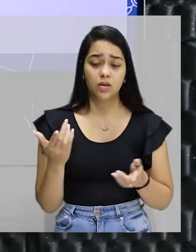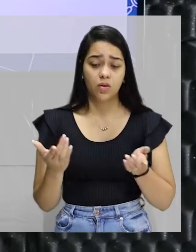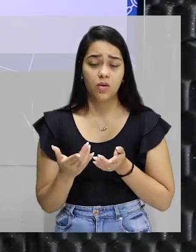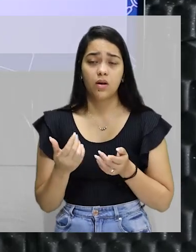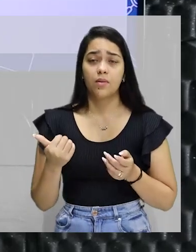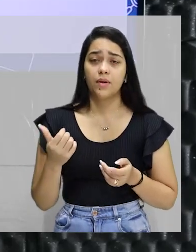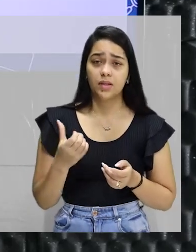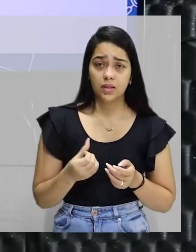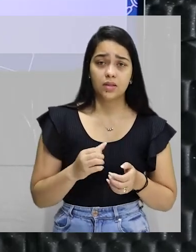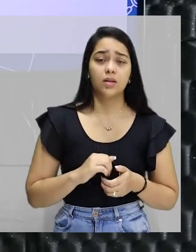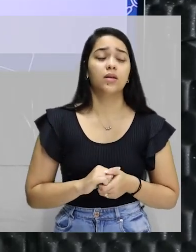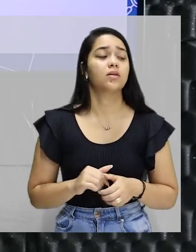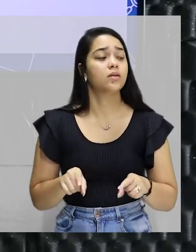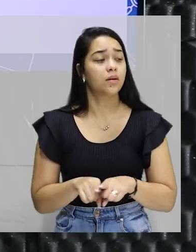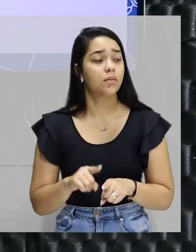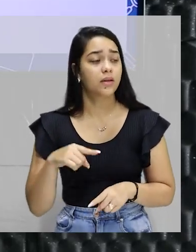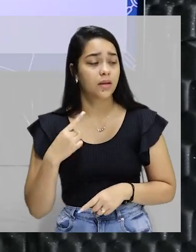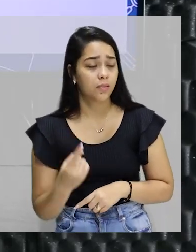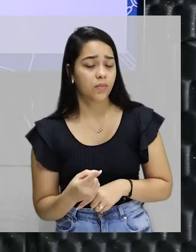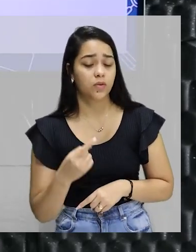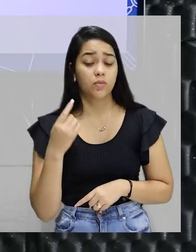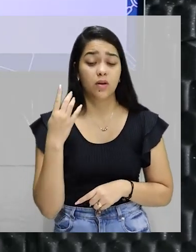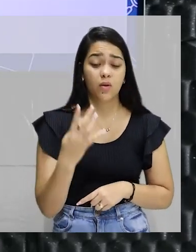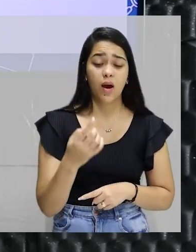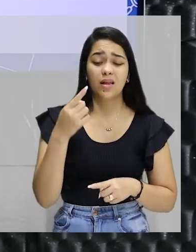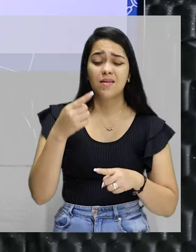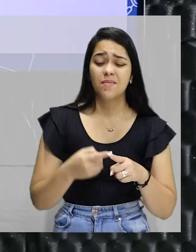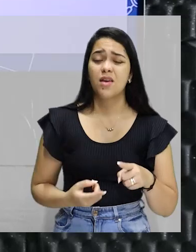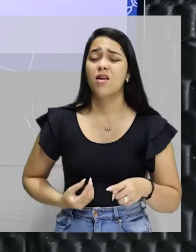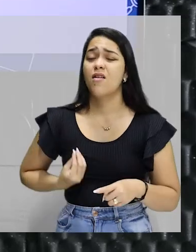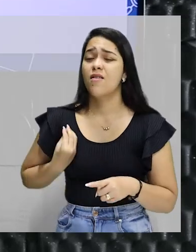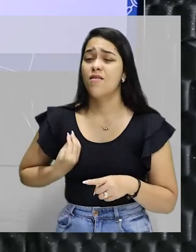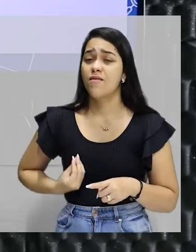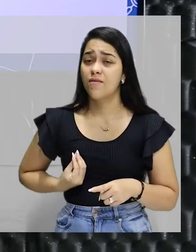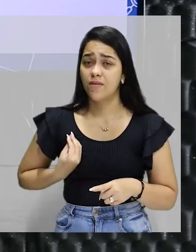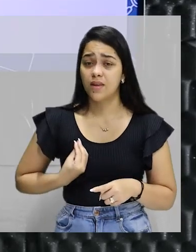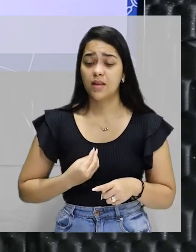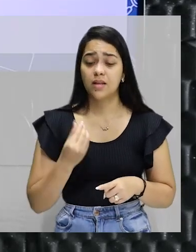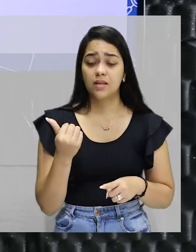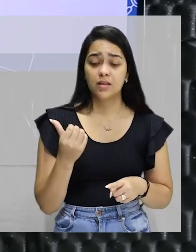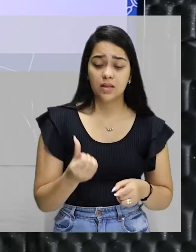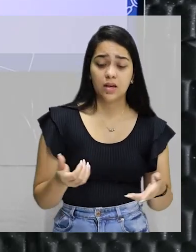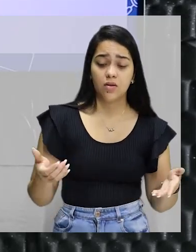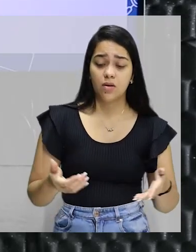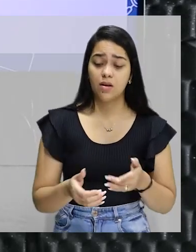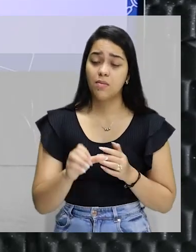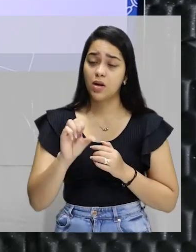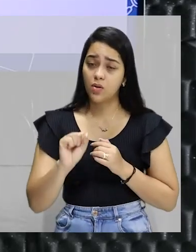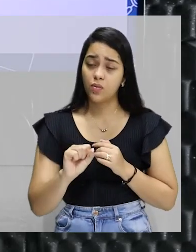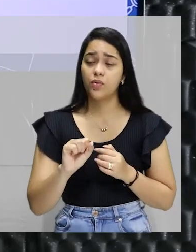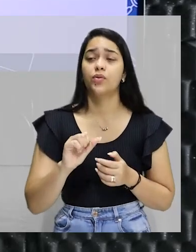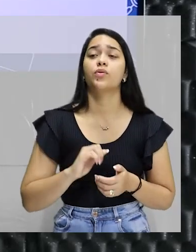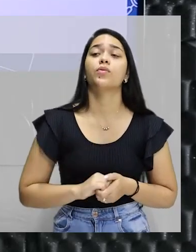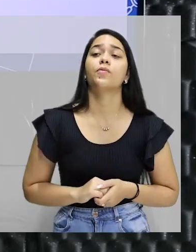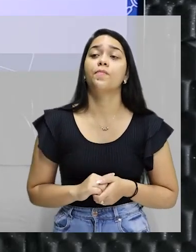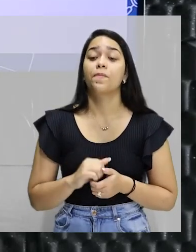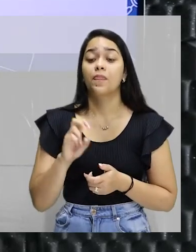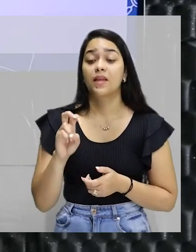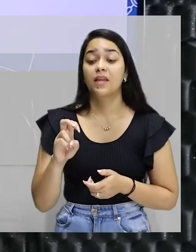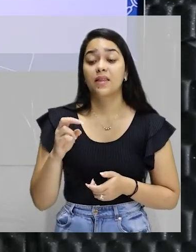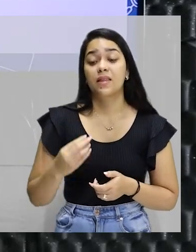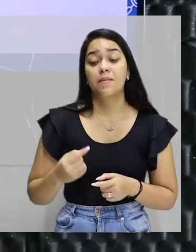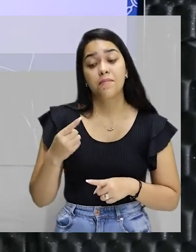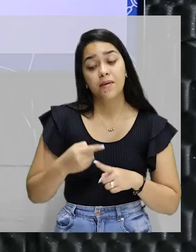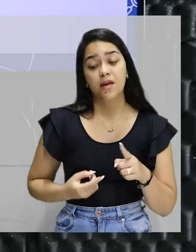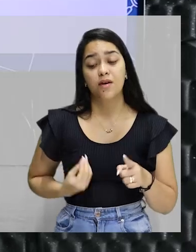16 miligramas. Após uma quarta meia-vida de 16 para 8 miligramas. Quinta